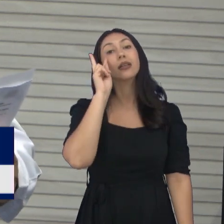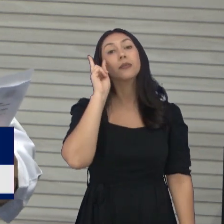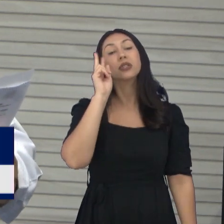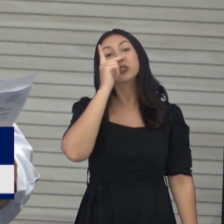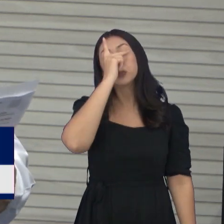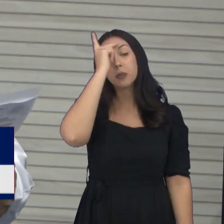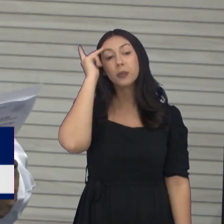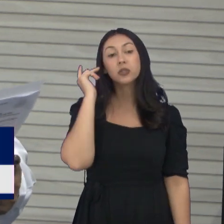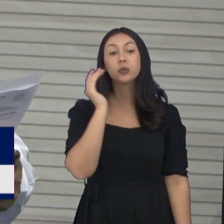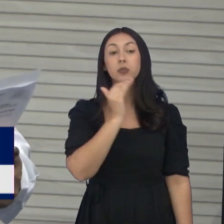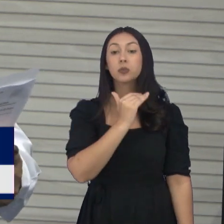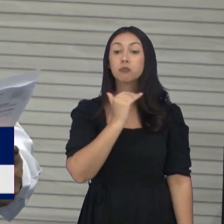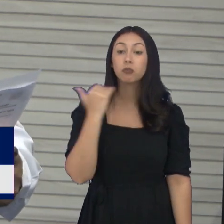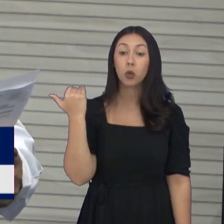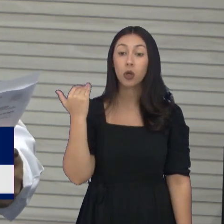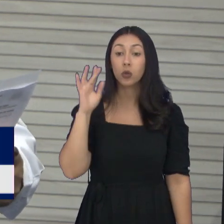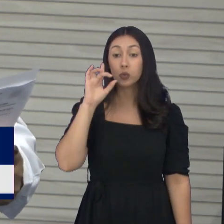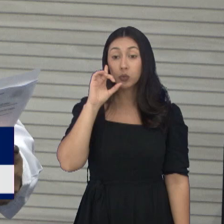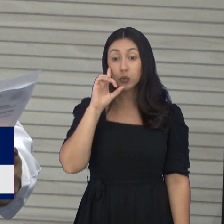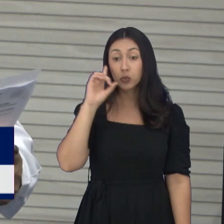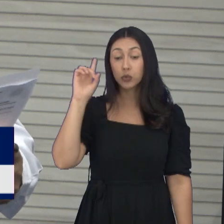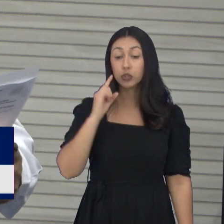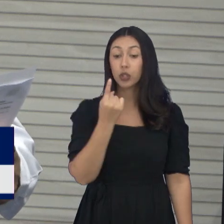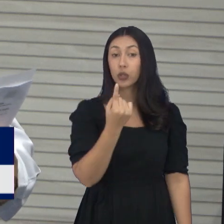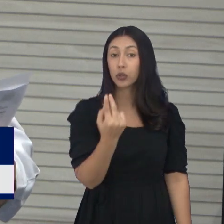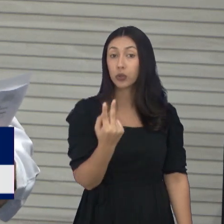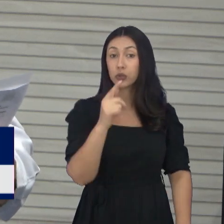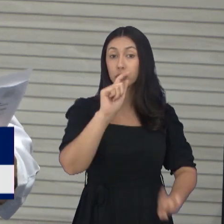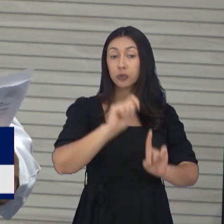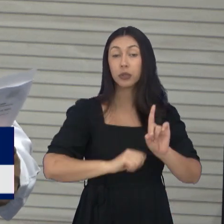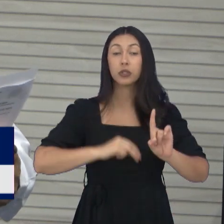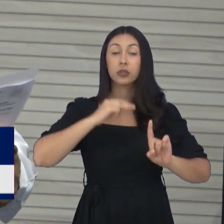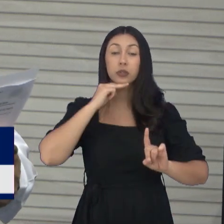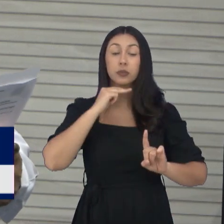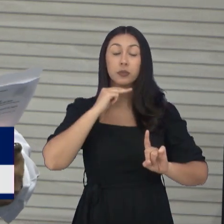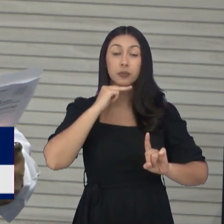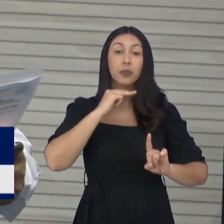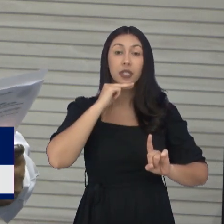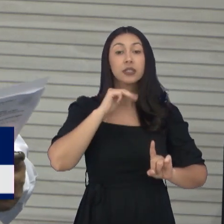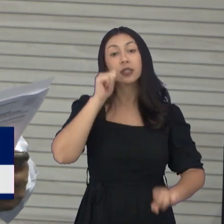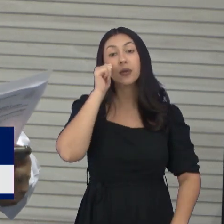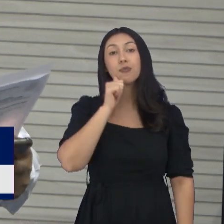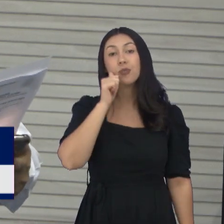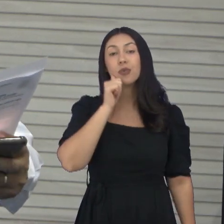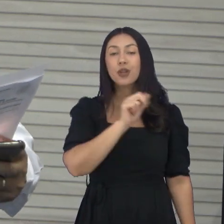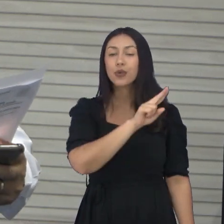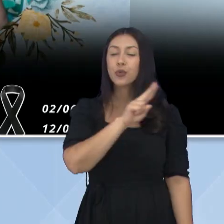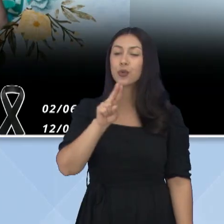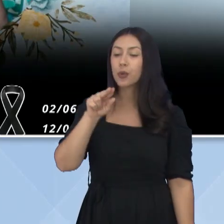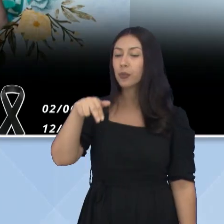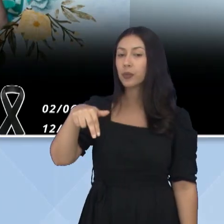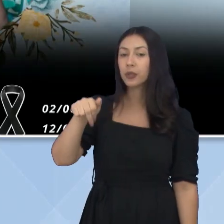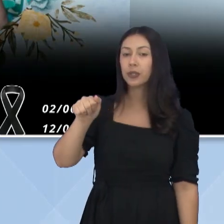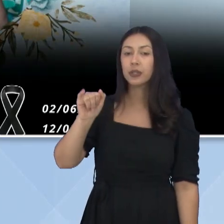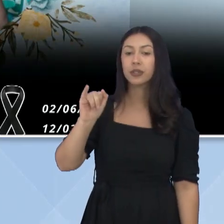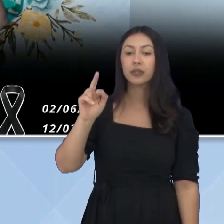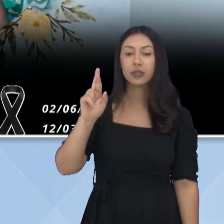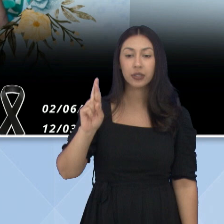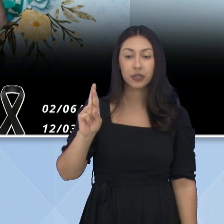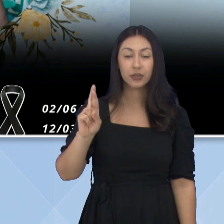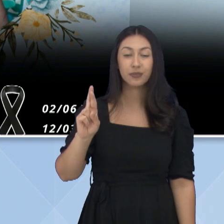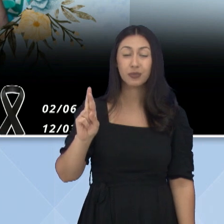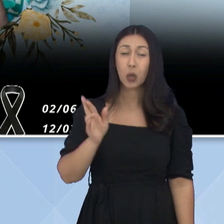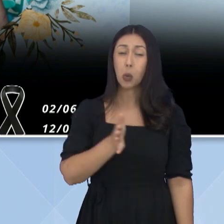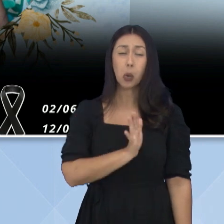deixou recentemente, no dia 12 de março, perdemos a senhora Nair Moreira, uma pessoa de